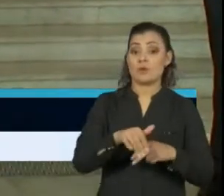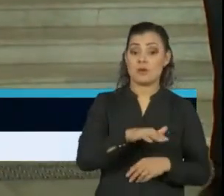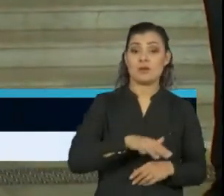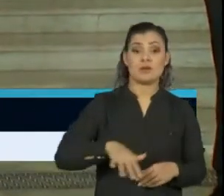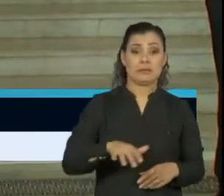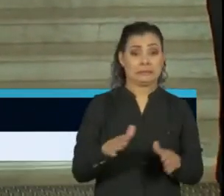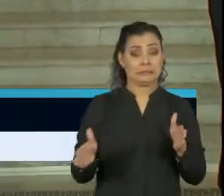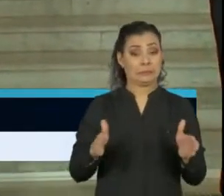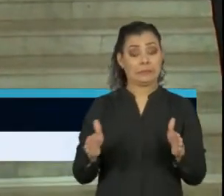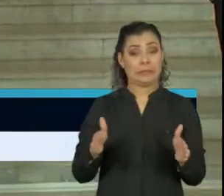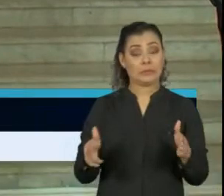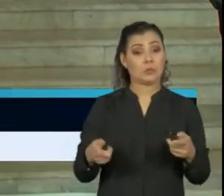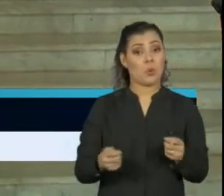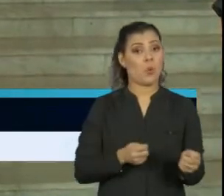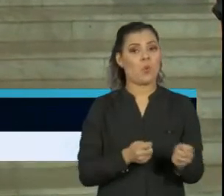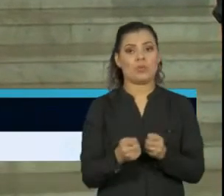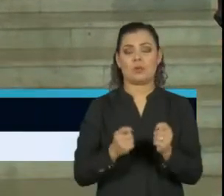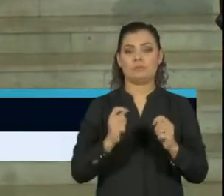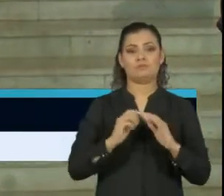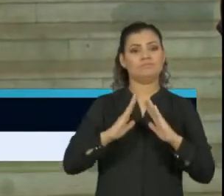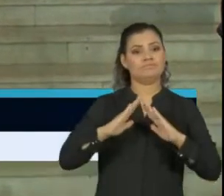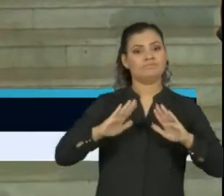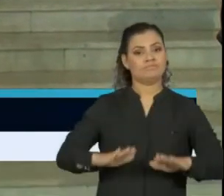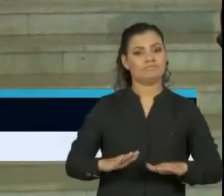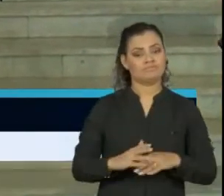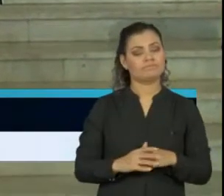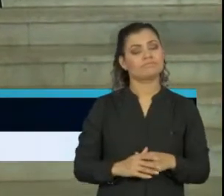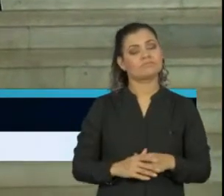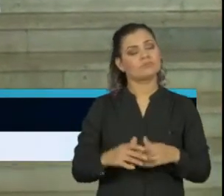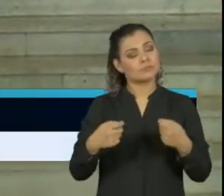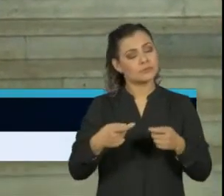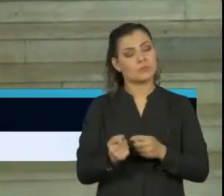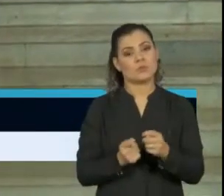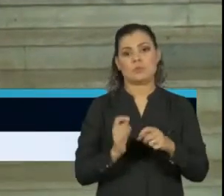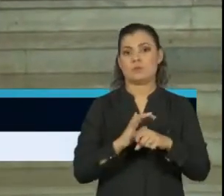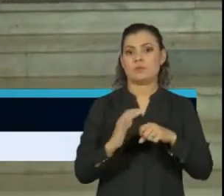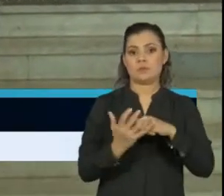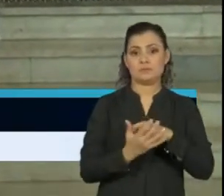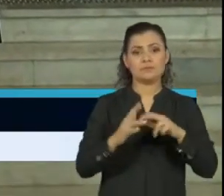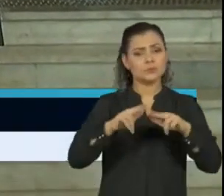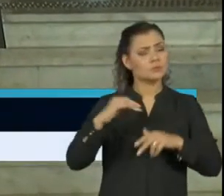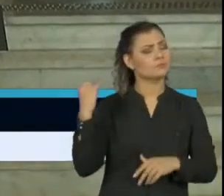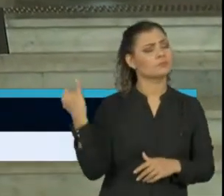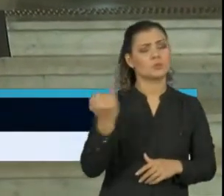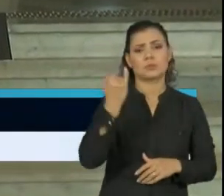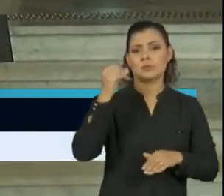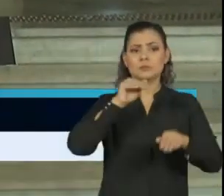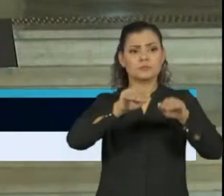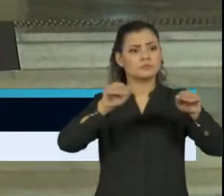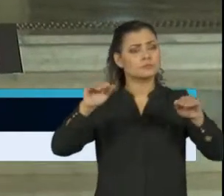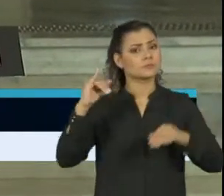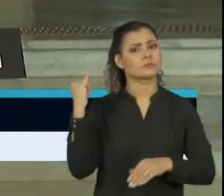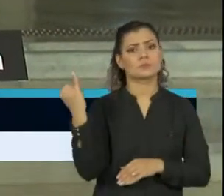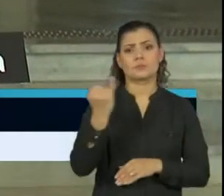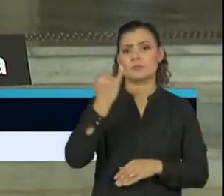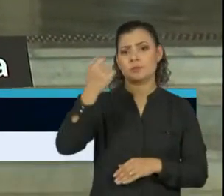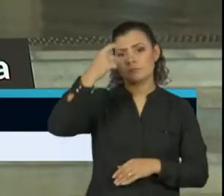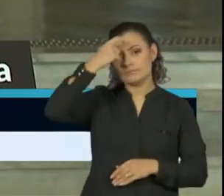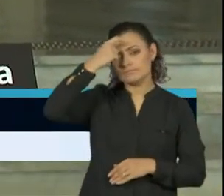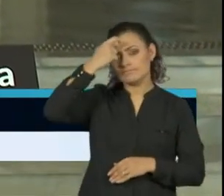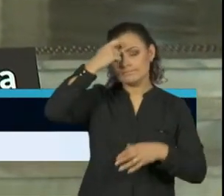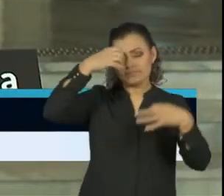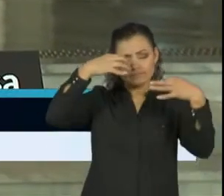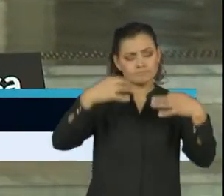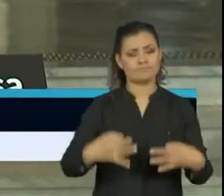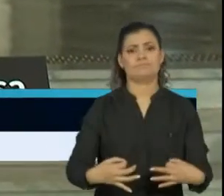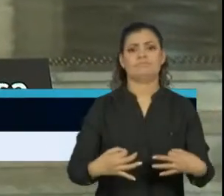do enfrentamento da epidemia. Então é extremamente importante e é isso que faz esse número